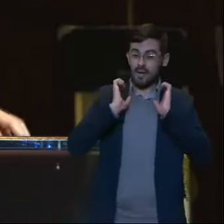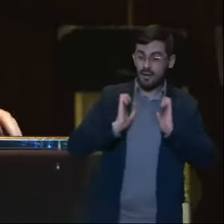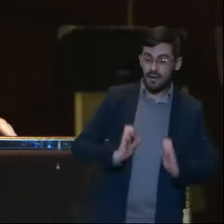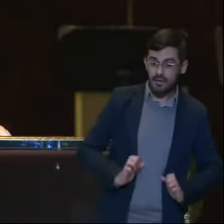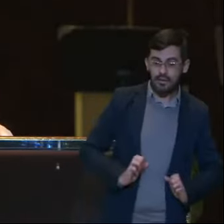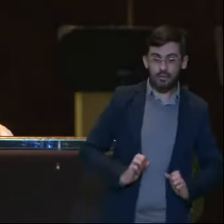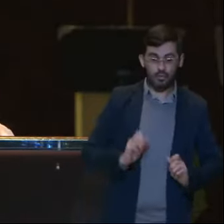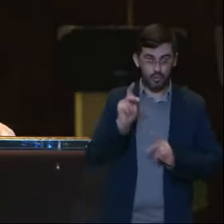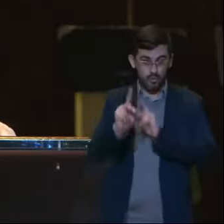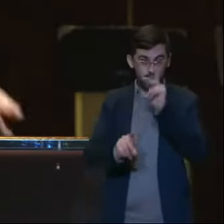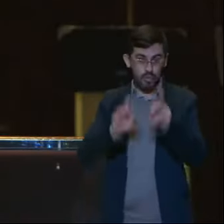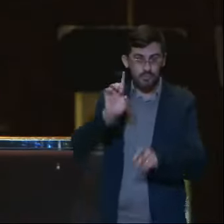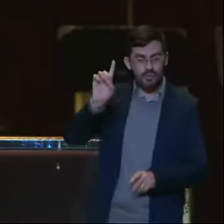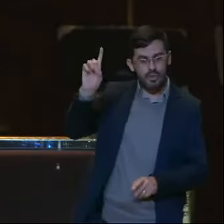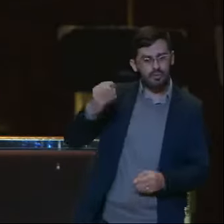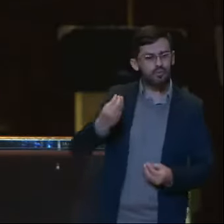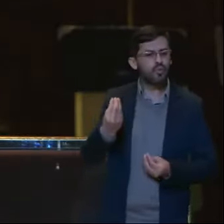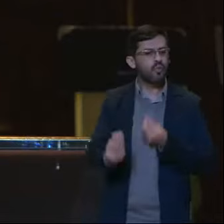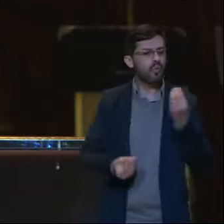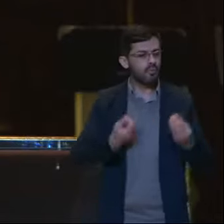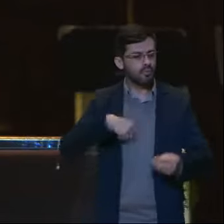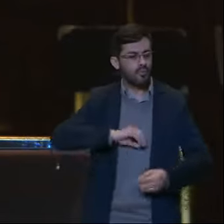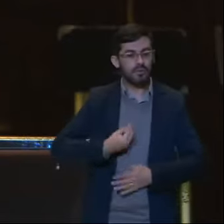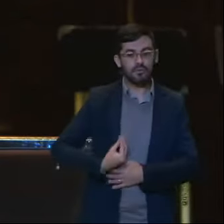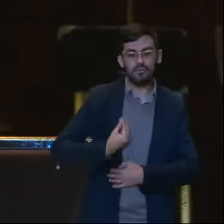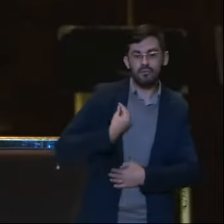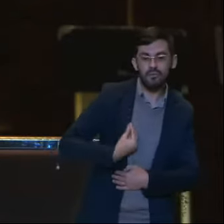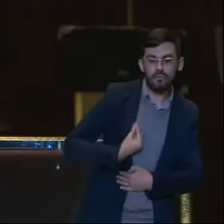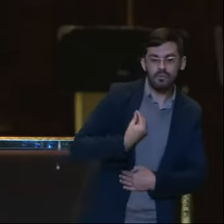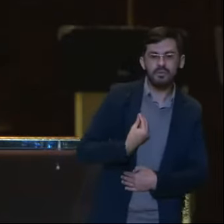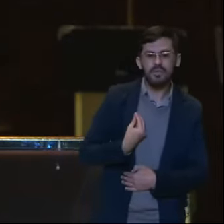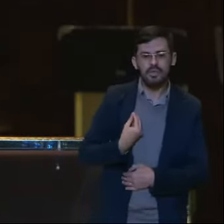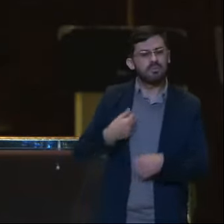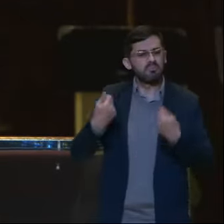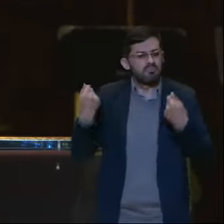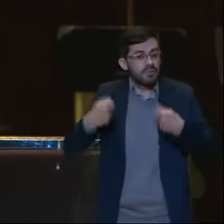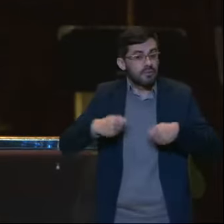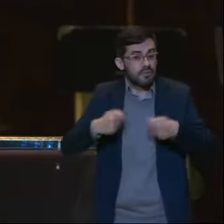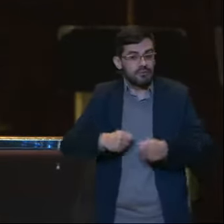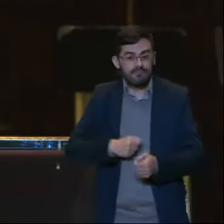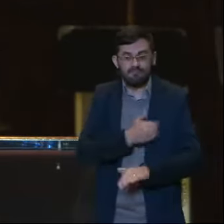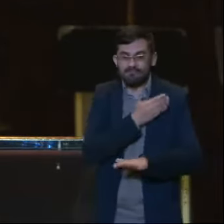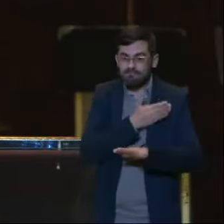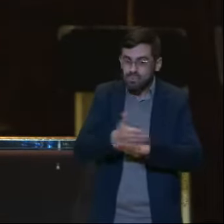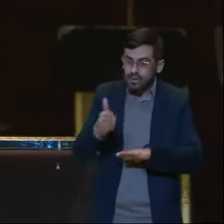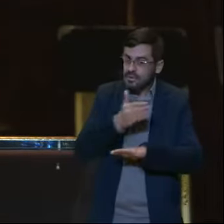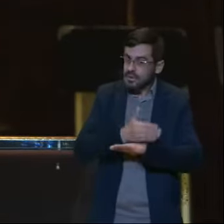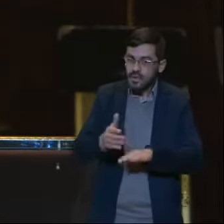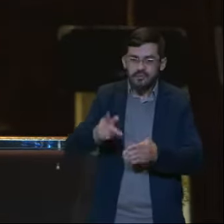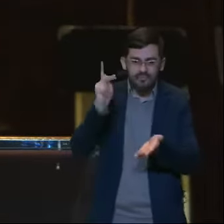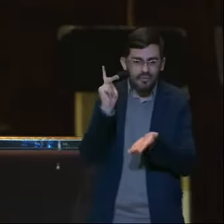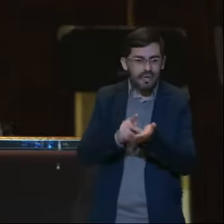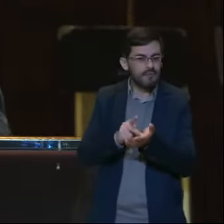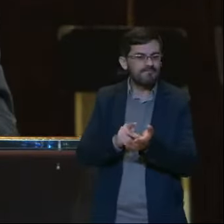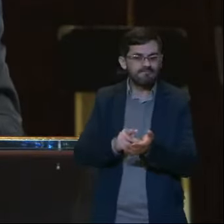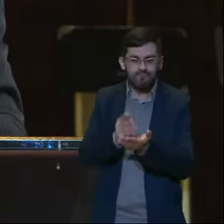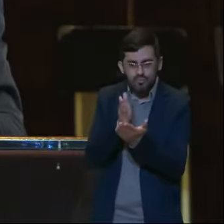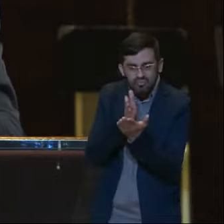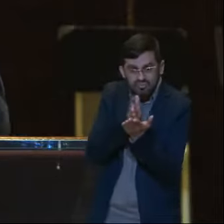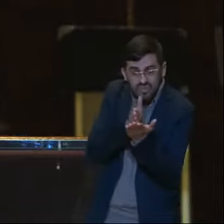que vivemos, ela deve ser levada com extremo zelo diante de Deus, porque ela revela a Deus ao